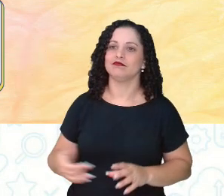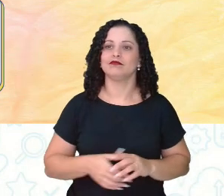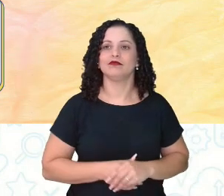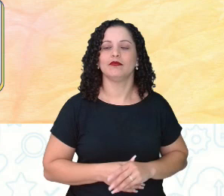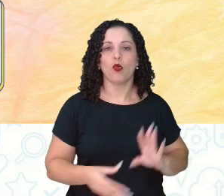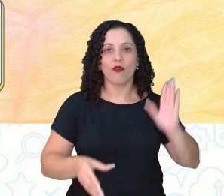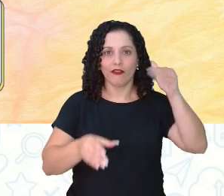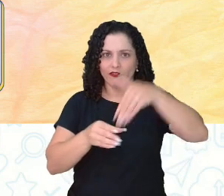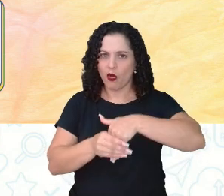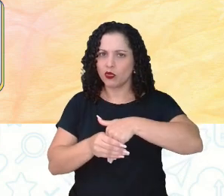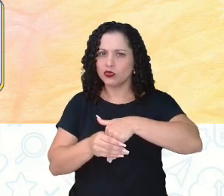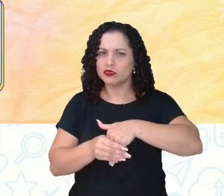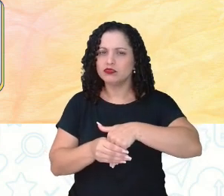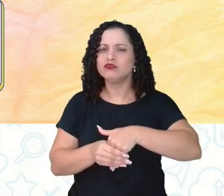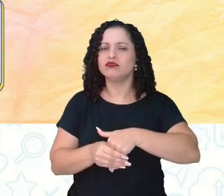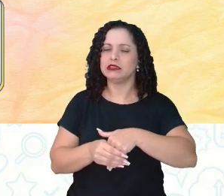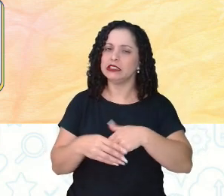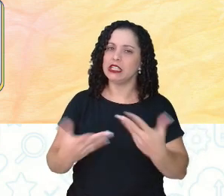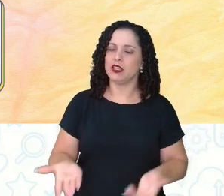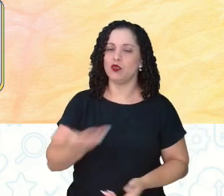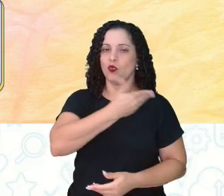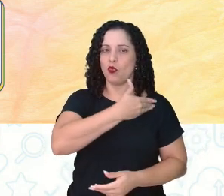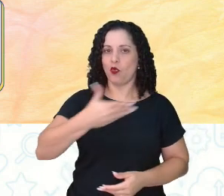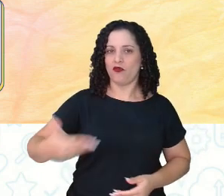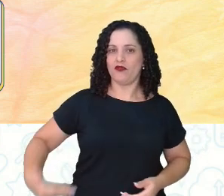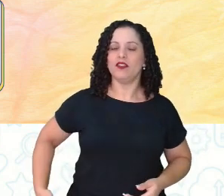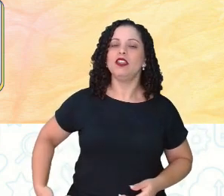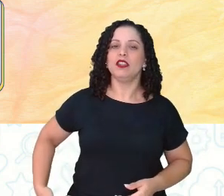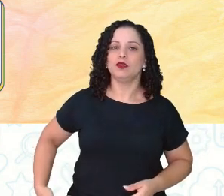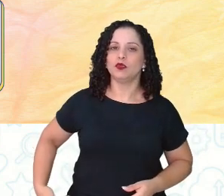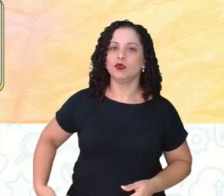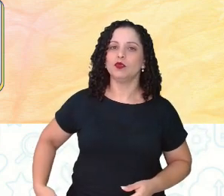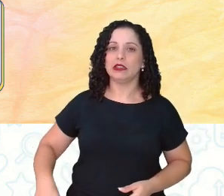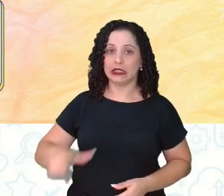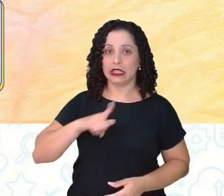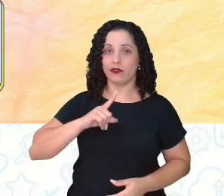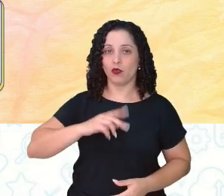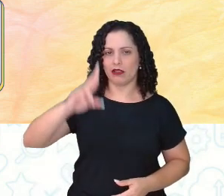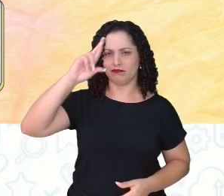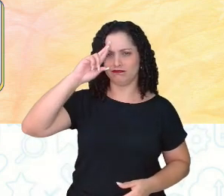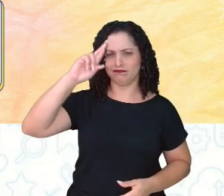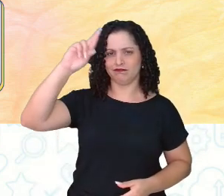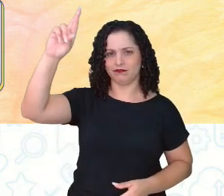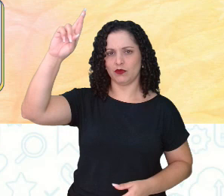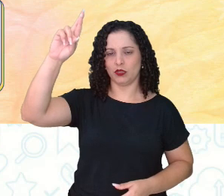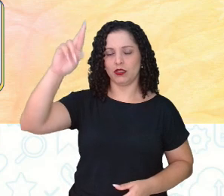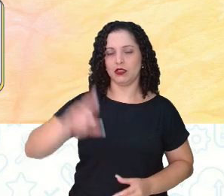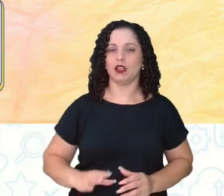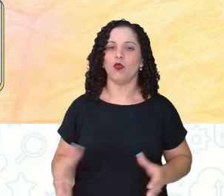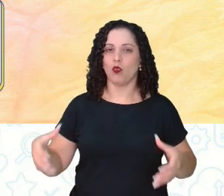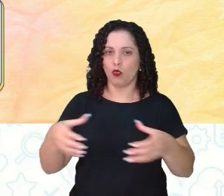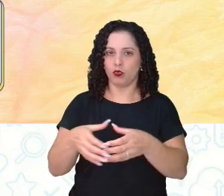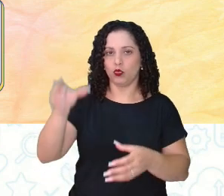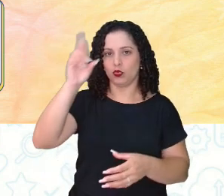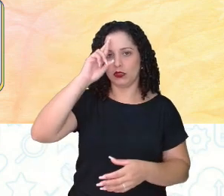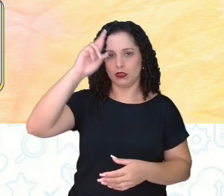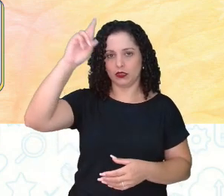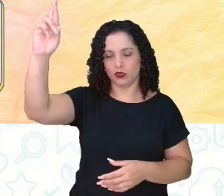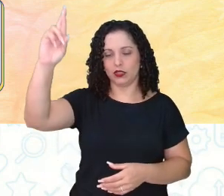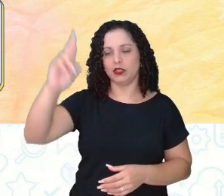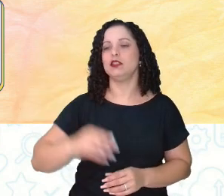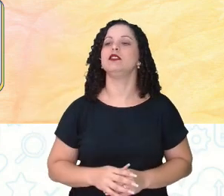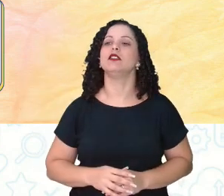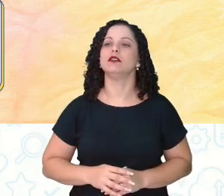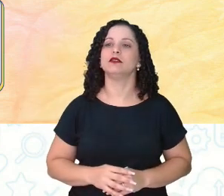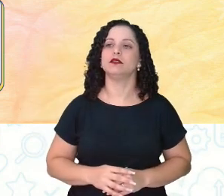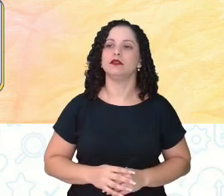voto censitário, e o governo passou às mãos de um diretório. E aí, esse diretório, a gente vai entender quando